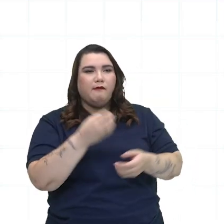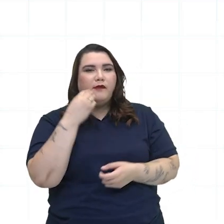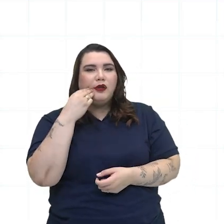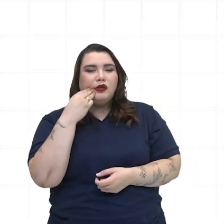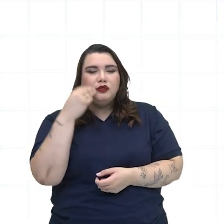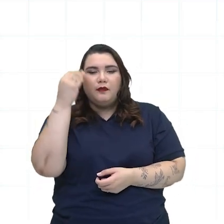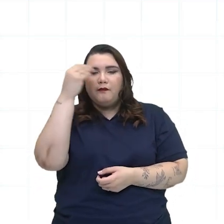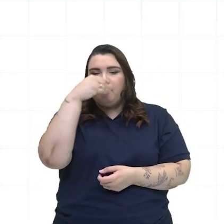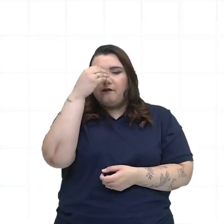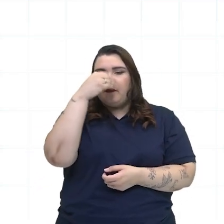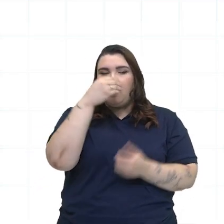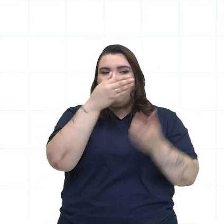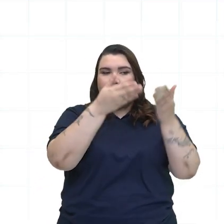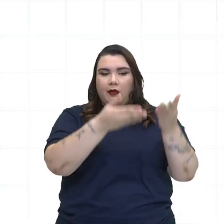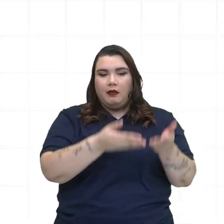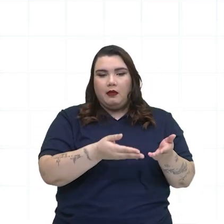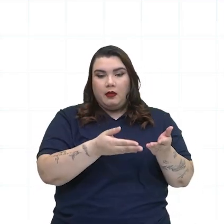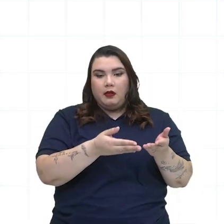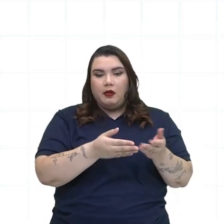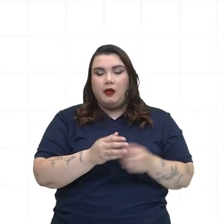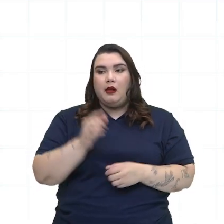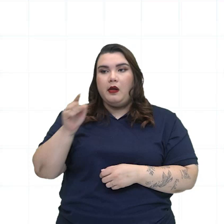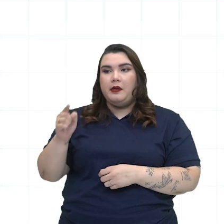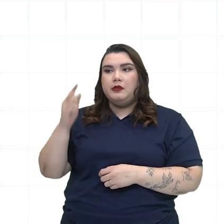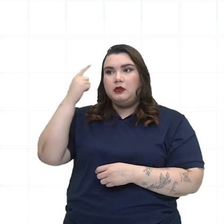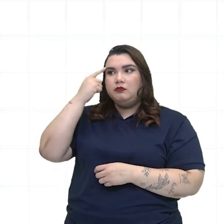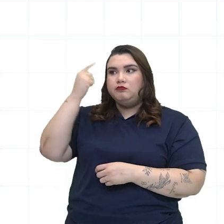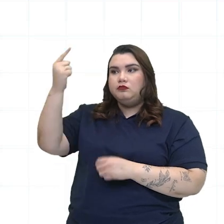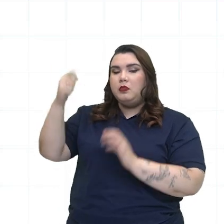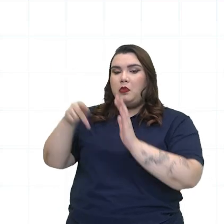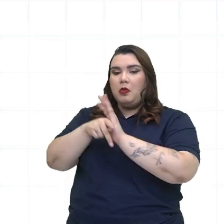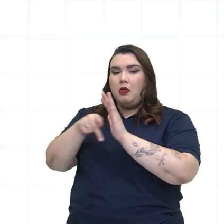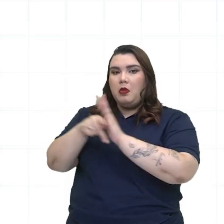é idealizada. Então, a gente conta aí com um processo de